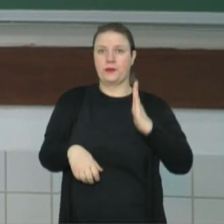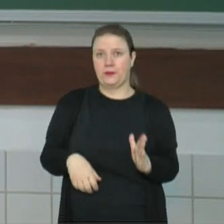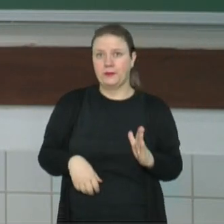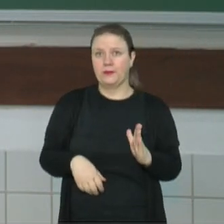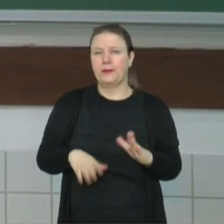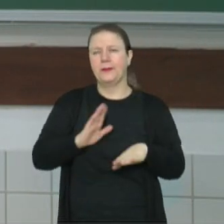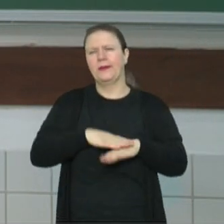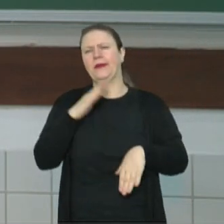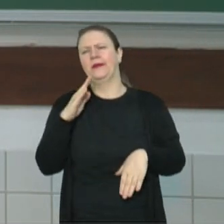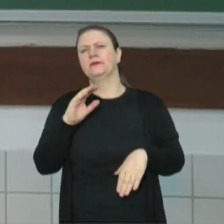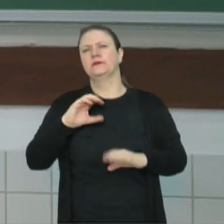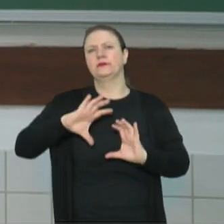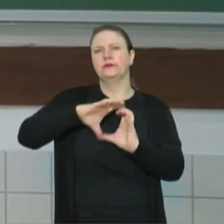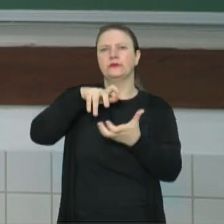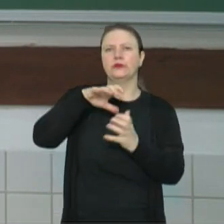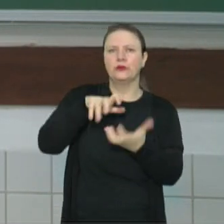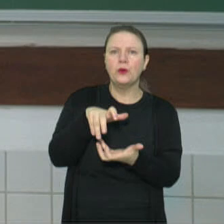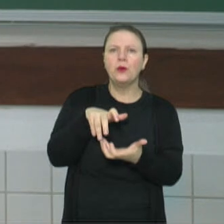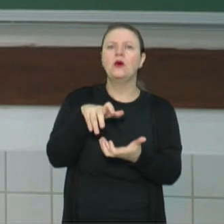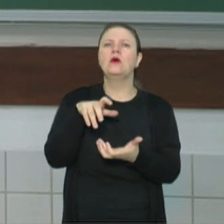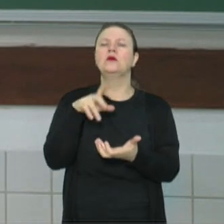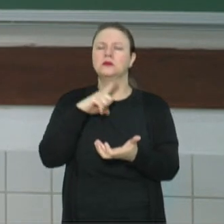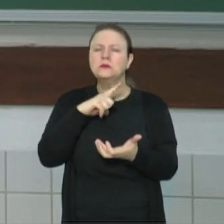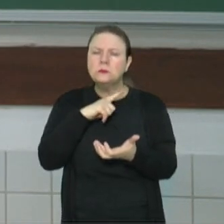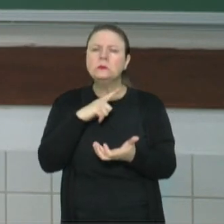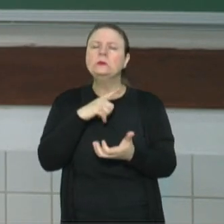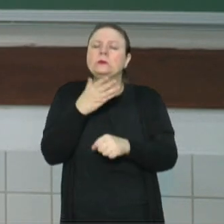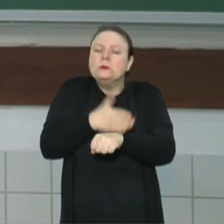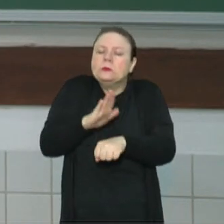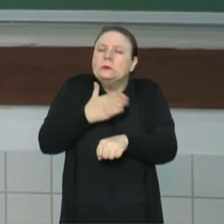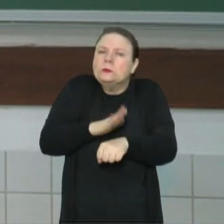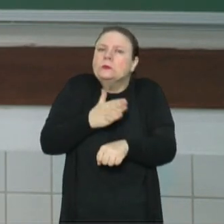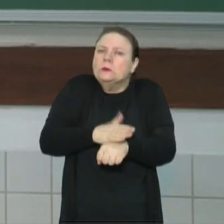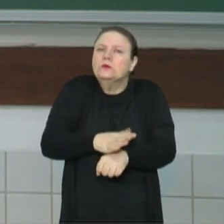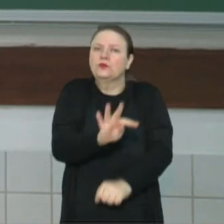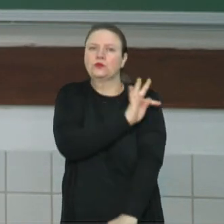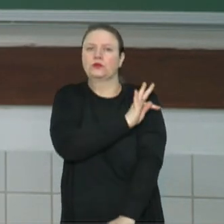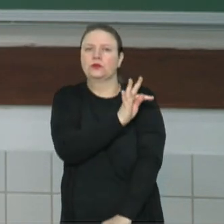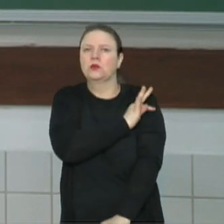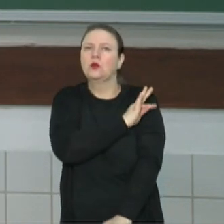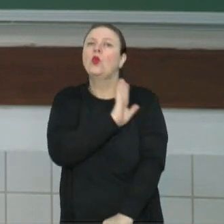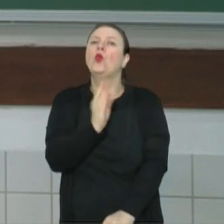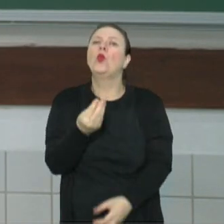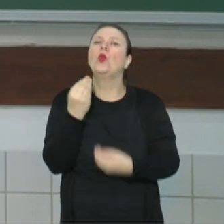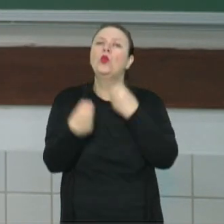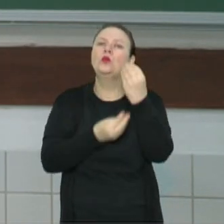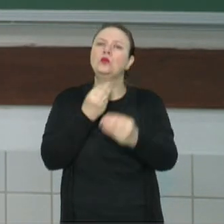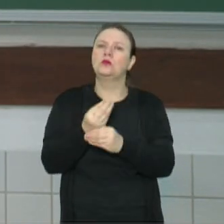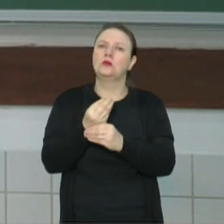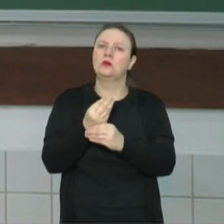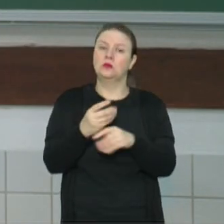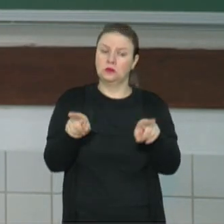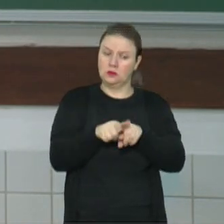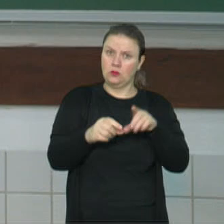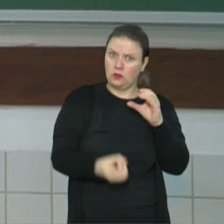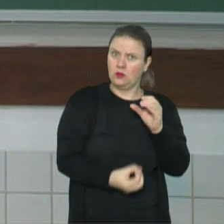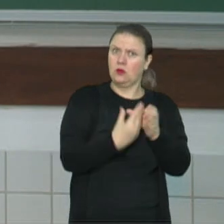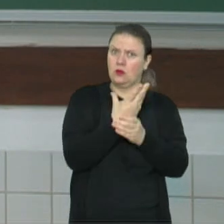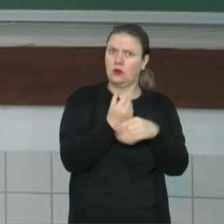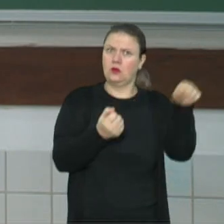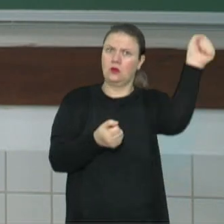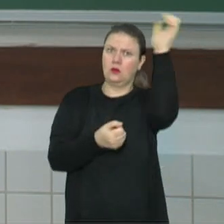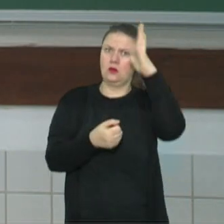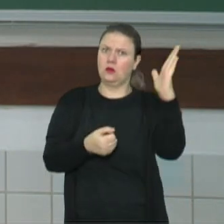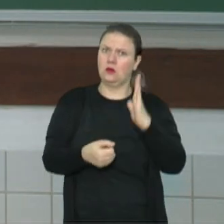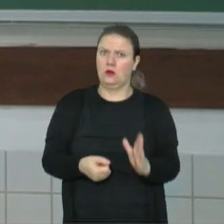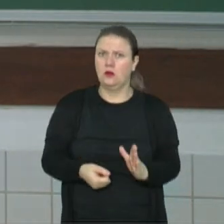mais existe no mundo hoje. Então, as técnicas utilizadas no jiu-jitsu hoje derivam bastante do jiu-jitsu brasileiro. Então, quem que